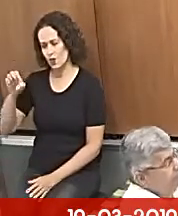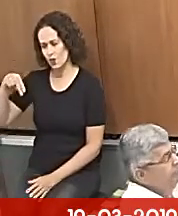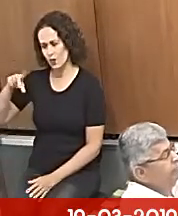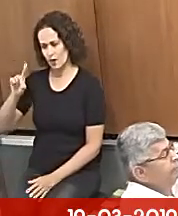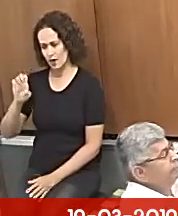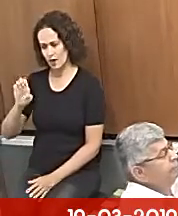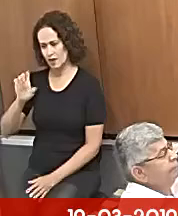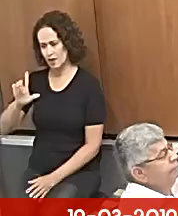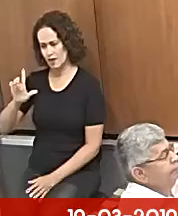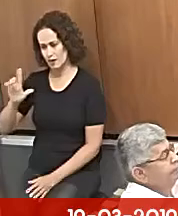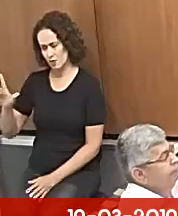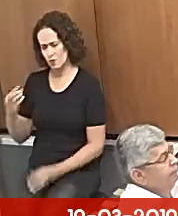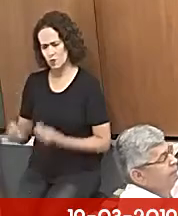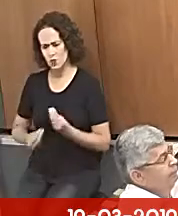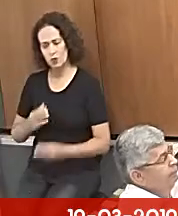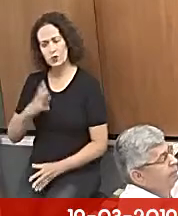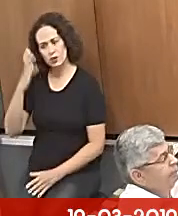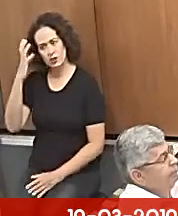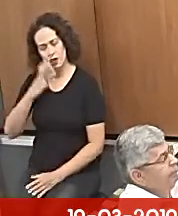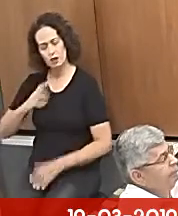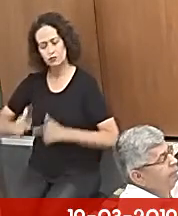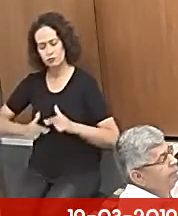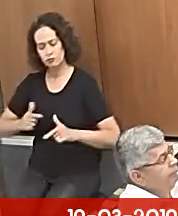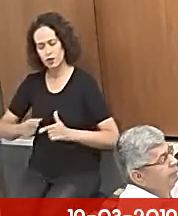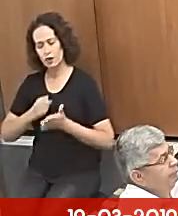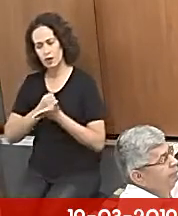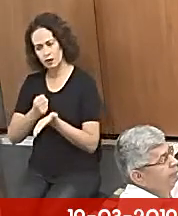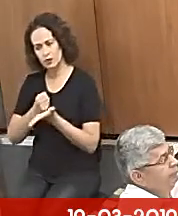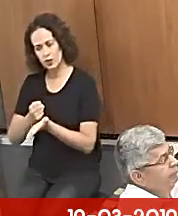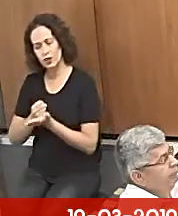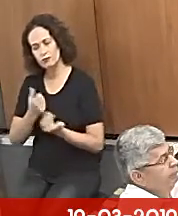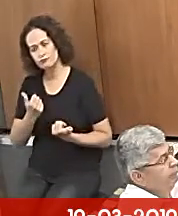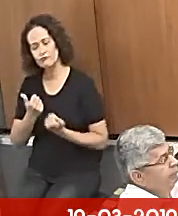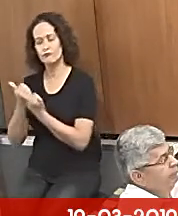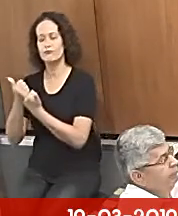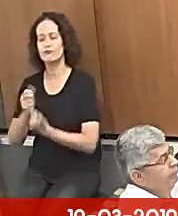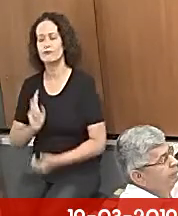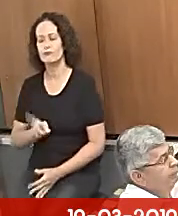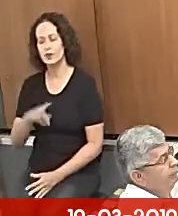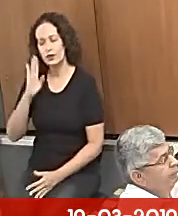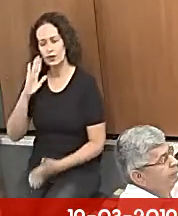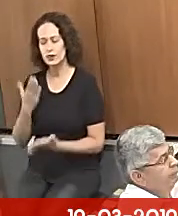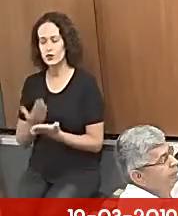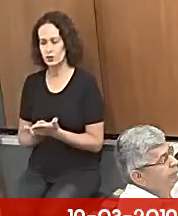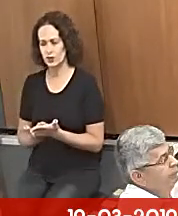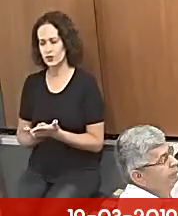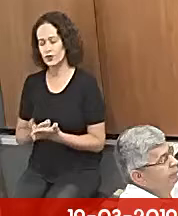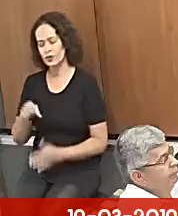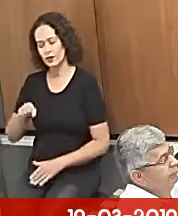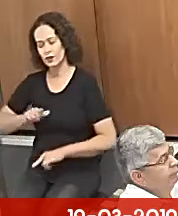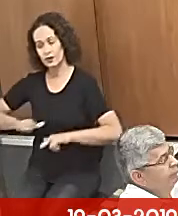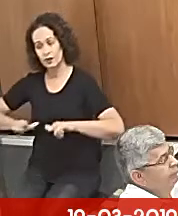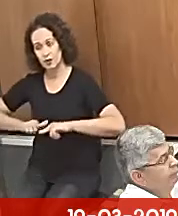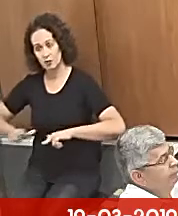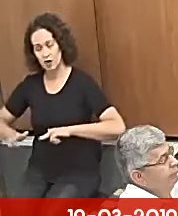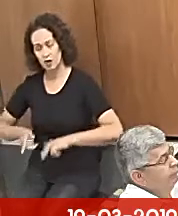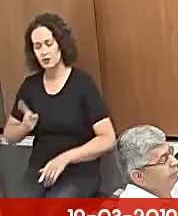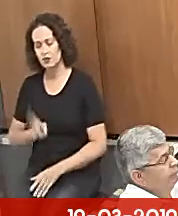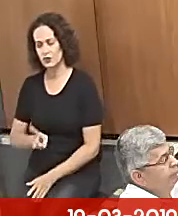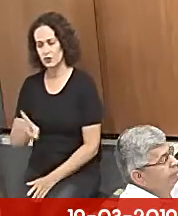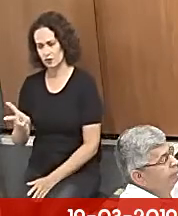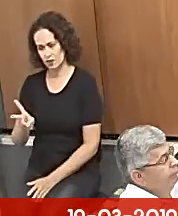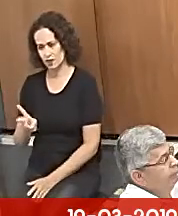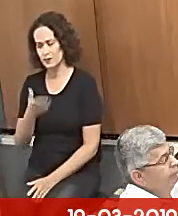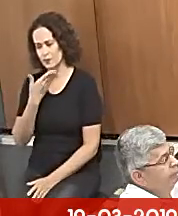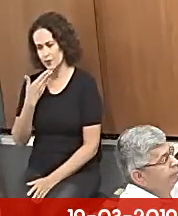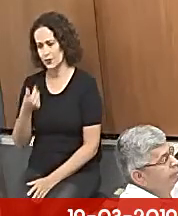trabalhando e apoiando a pessoa com deficiência é eu só tenho acreditar que esse trabalho esse trabalho vai prosseguir e cada